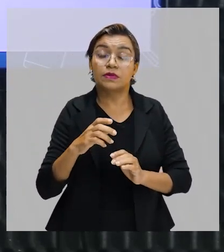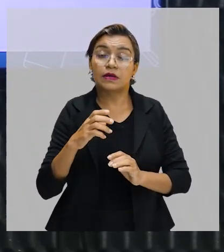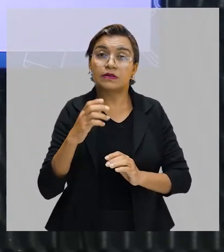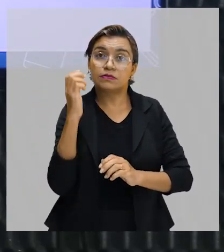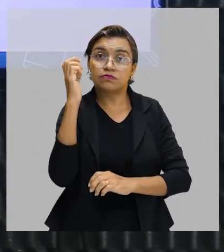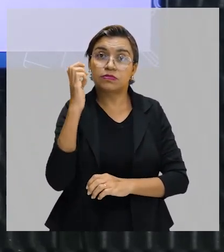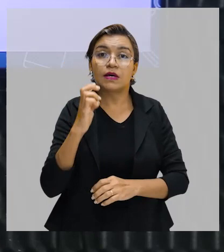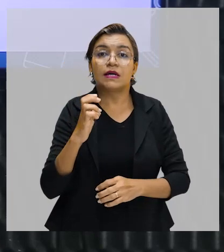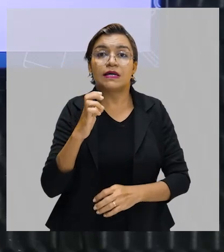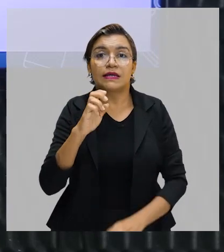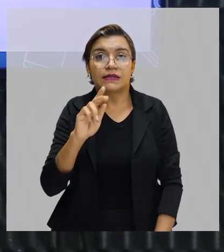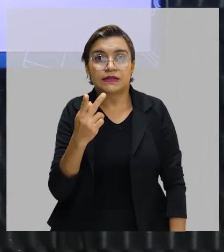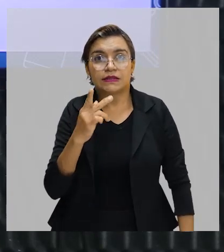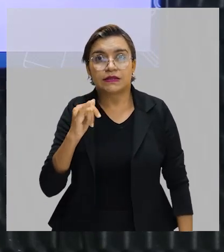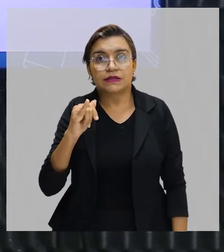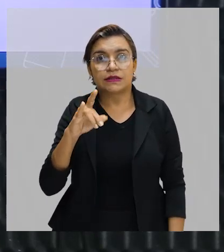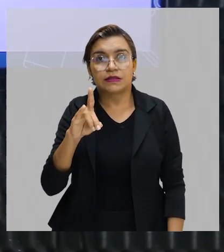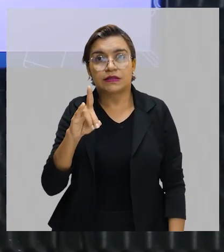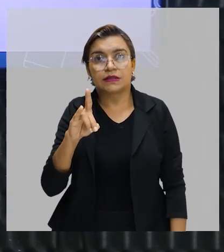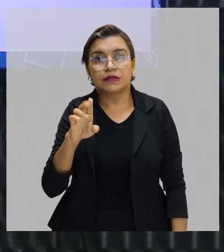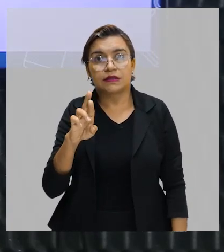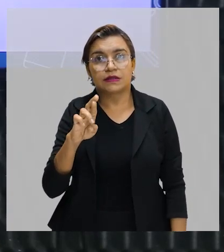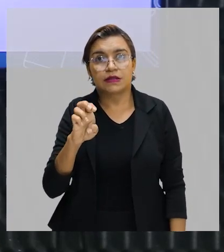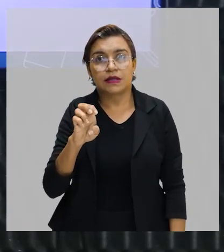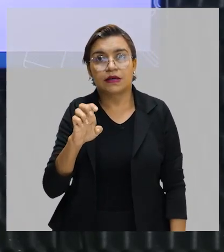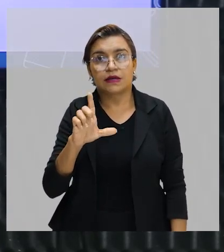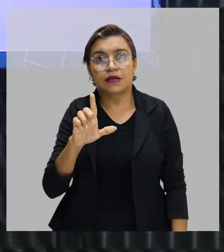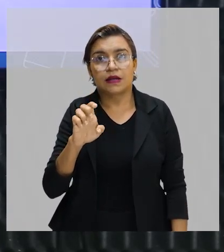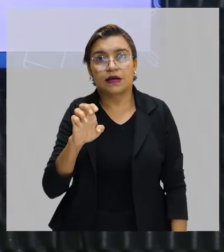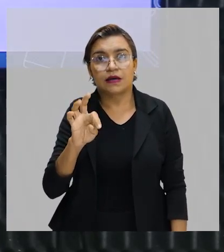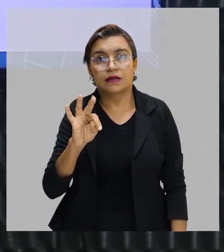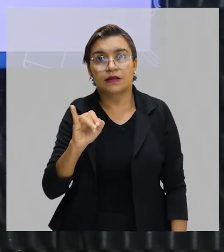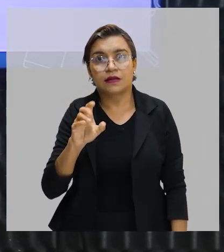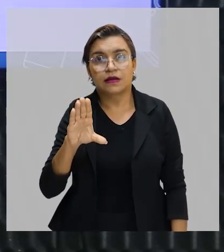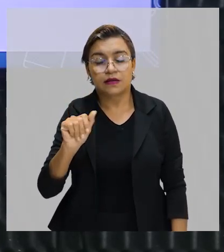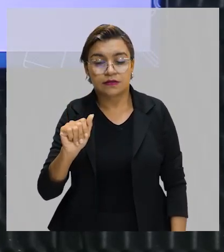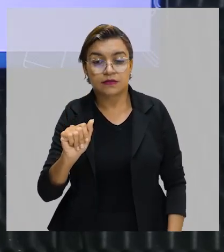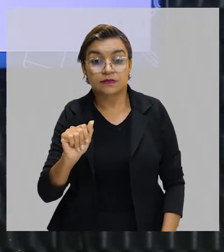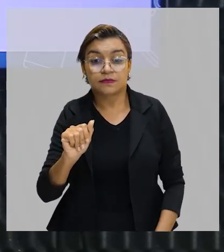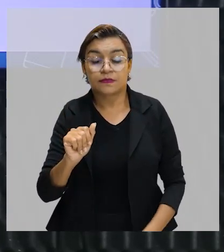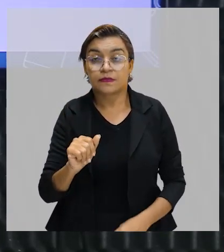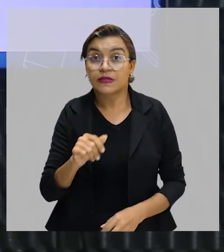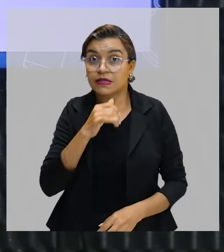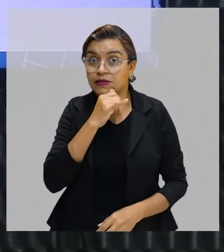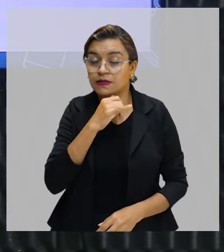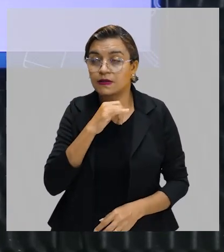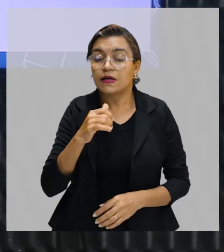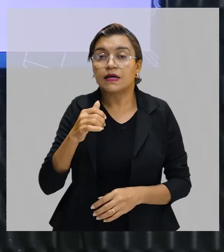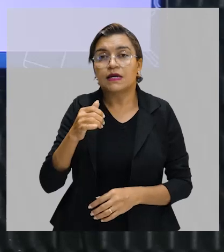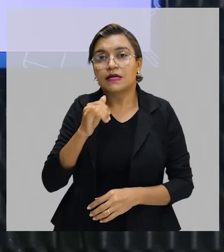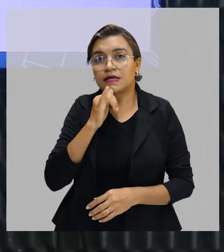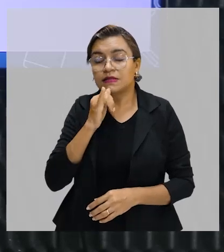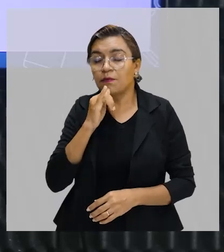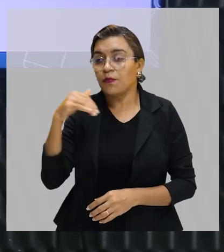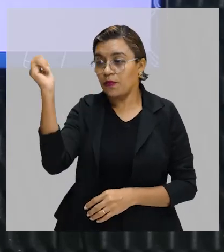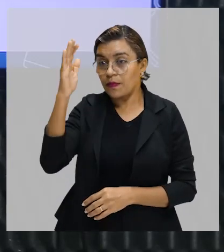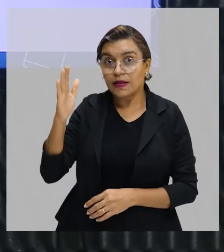rico em água doce. Certo? Ele é rico em rios. O Brasil tem uma